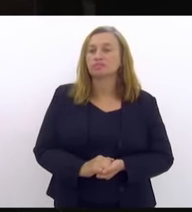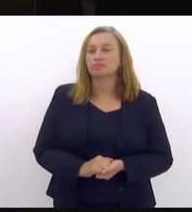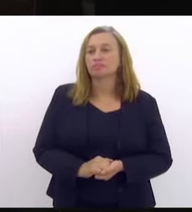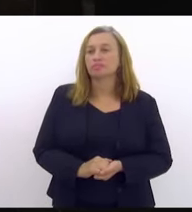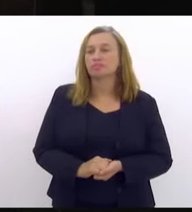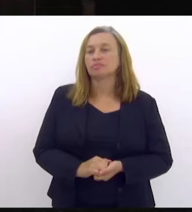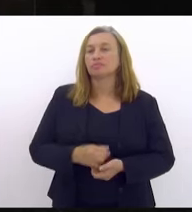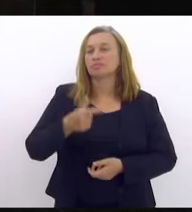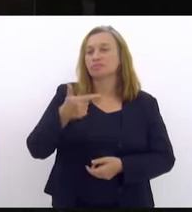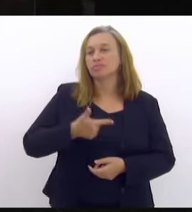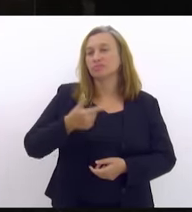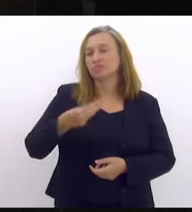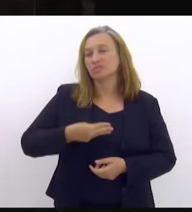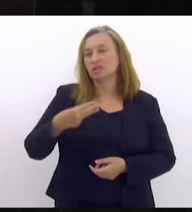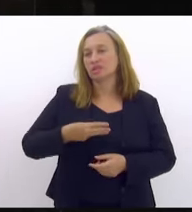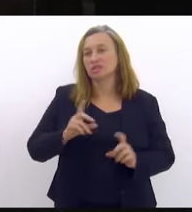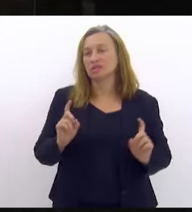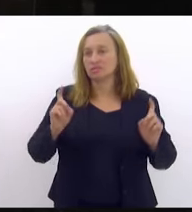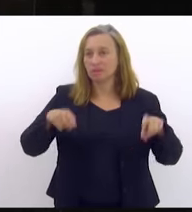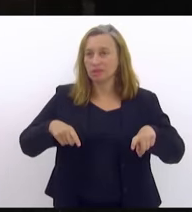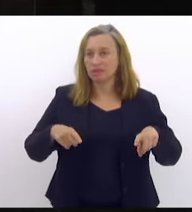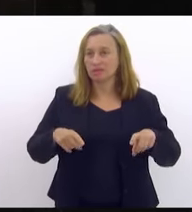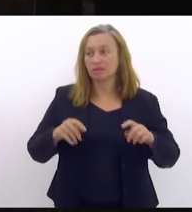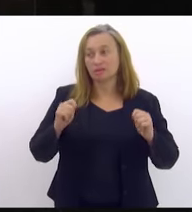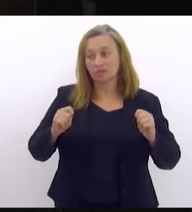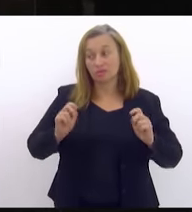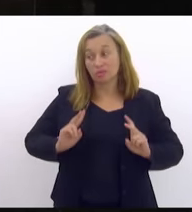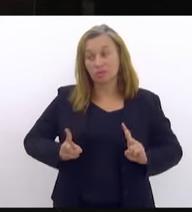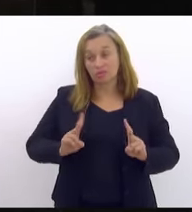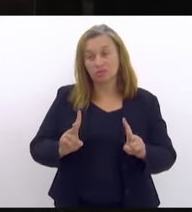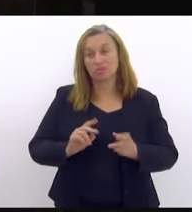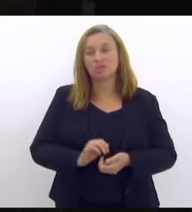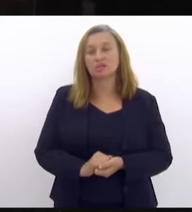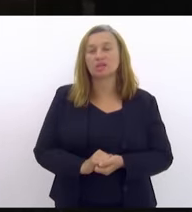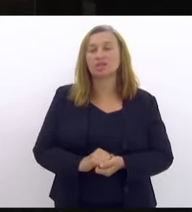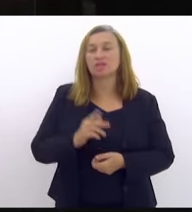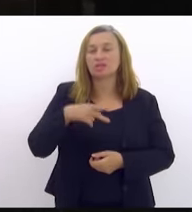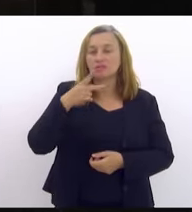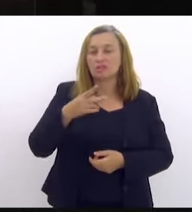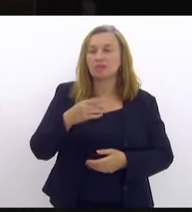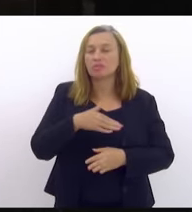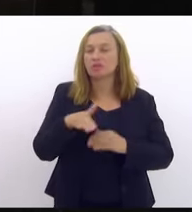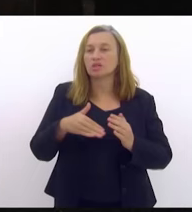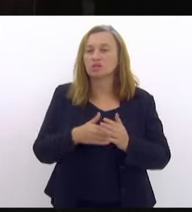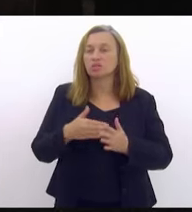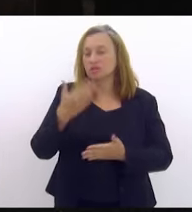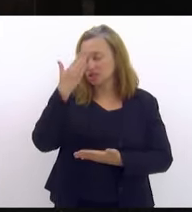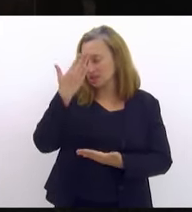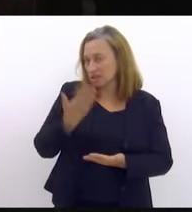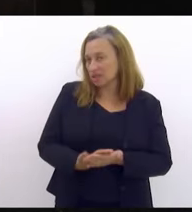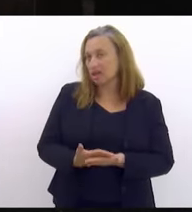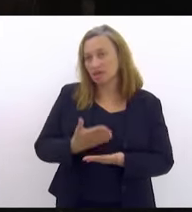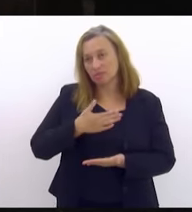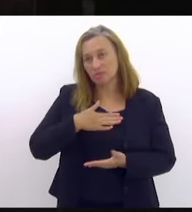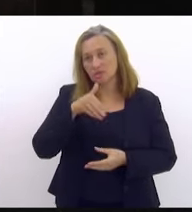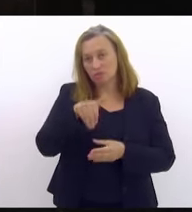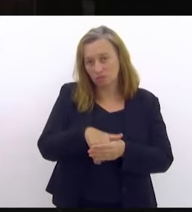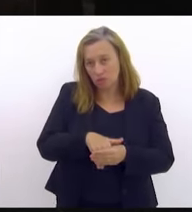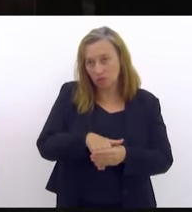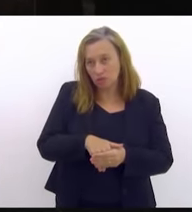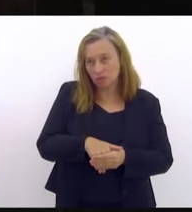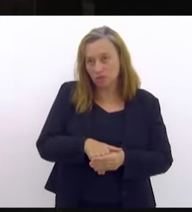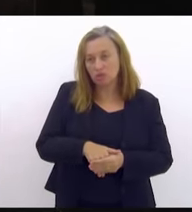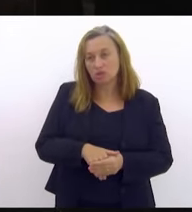no meu 3º mandato, espero continuar, e dizer para todos aqueles que me confiaram, né, o voto,